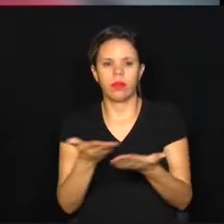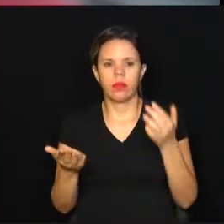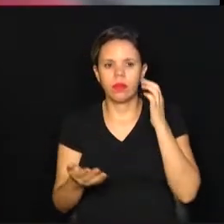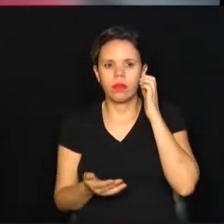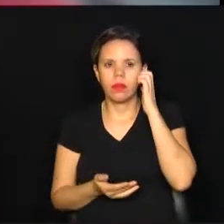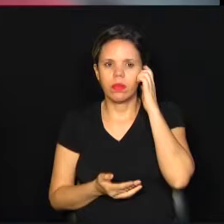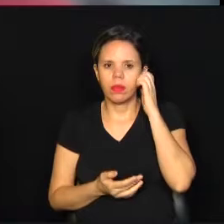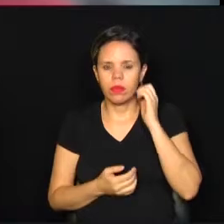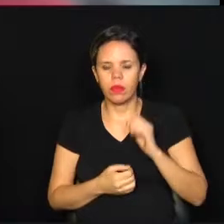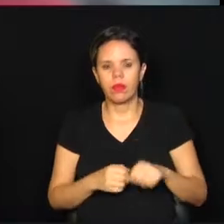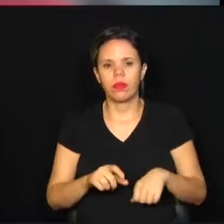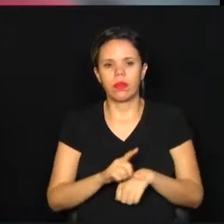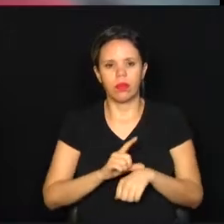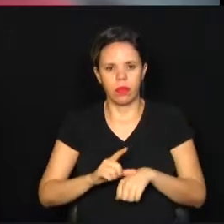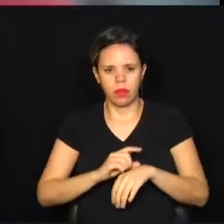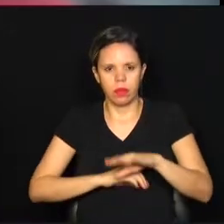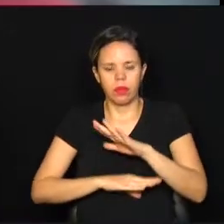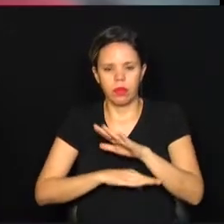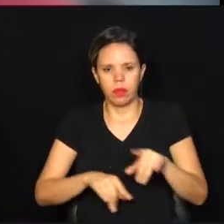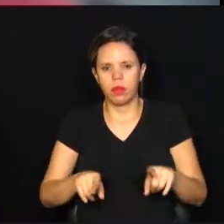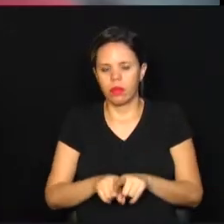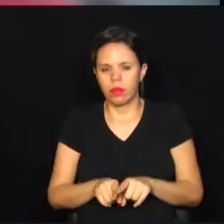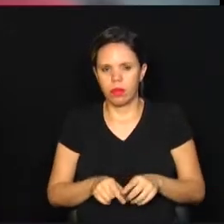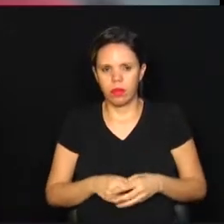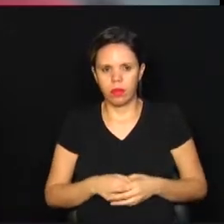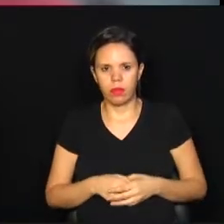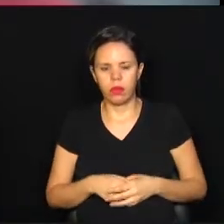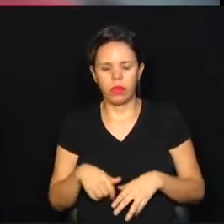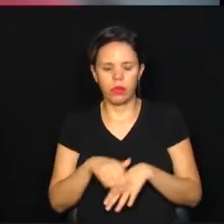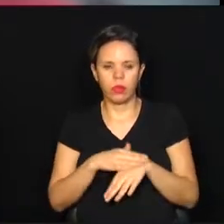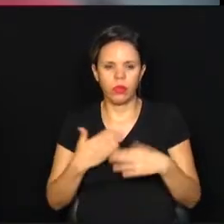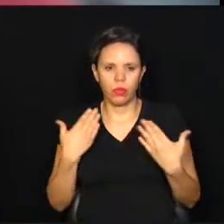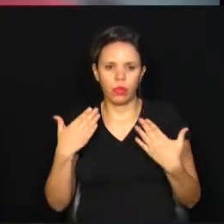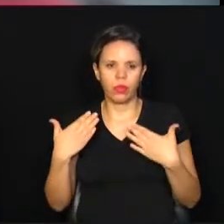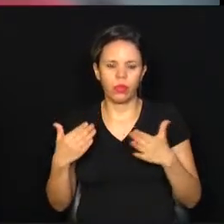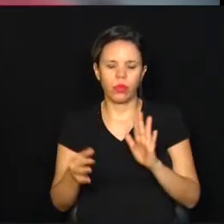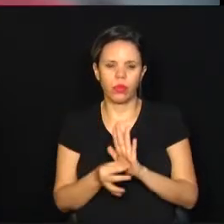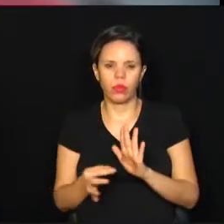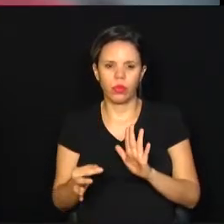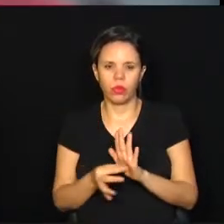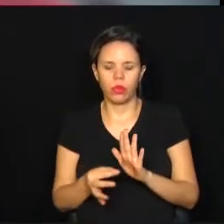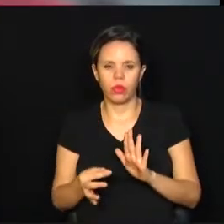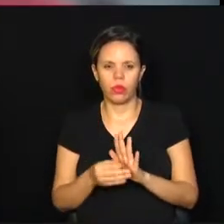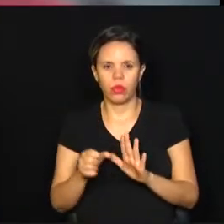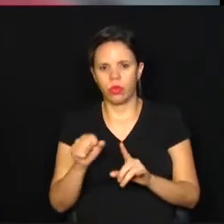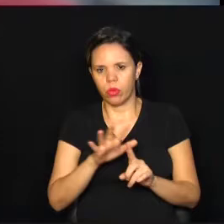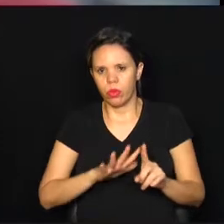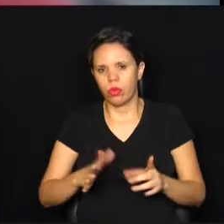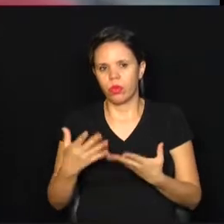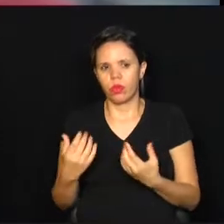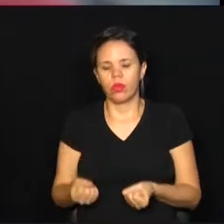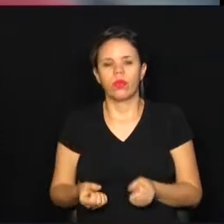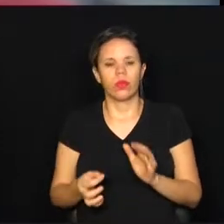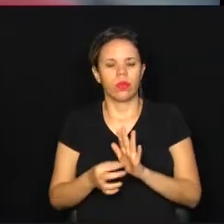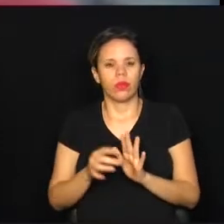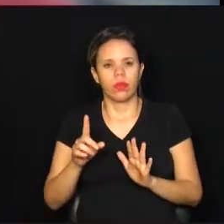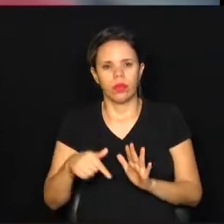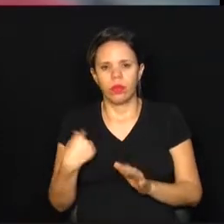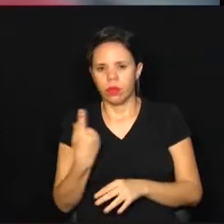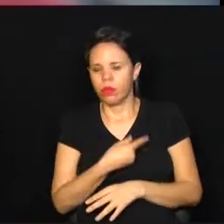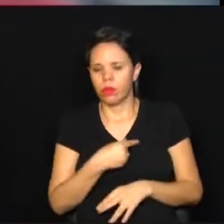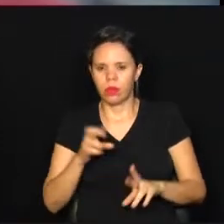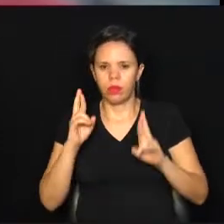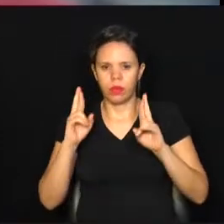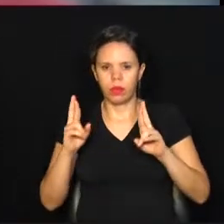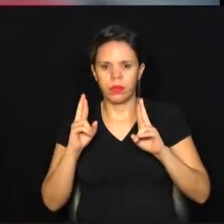né? O legislativo se conversar, se posicionar, ouvir a sociedade, né? É isso que nós